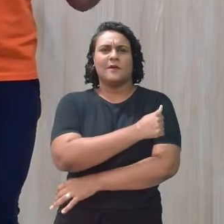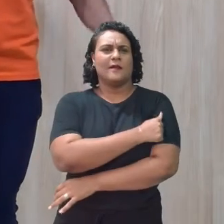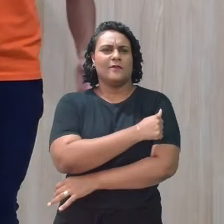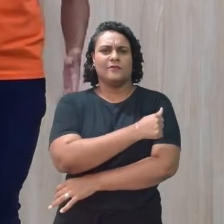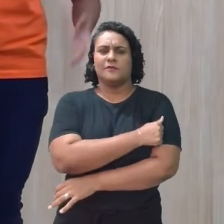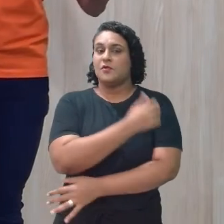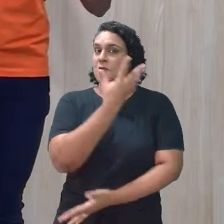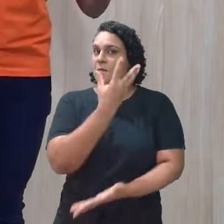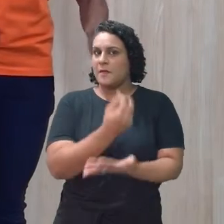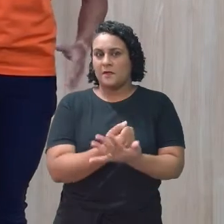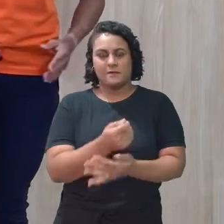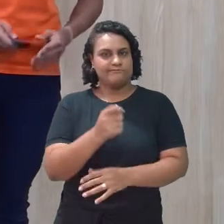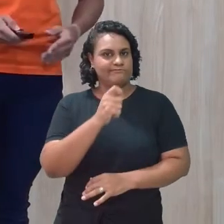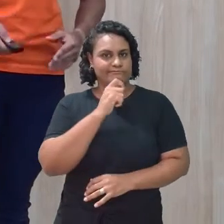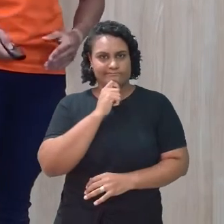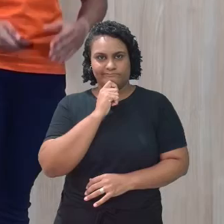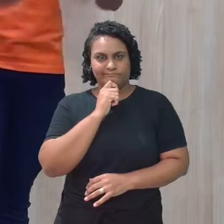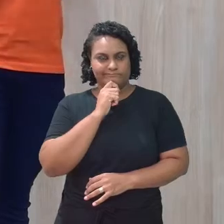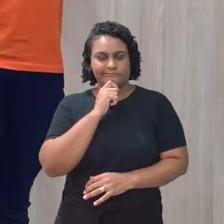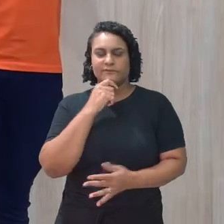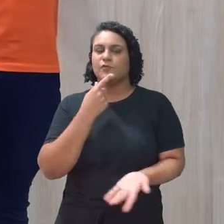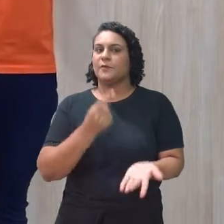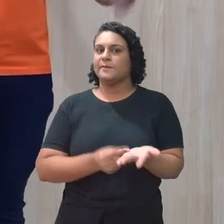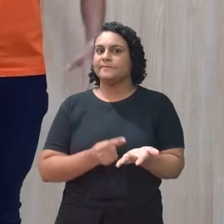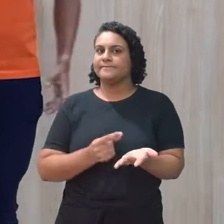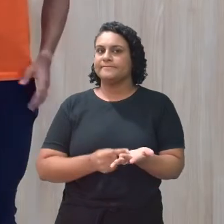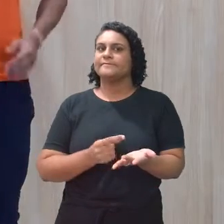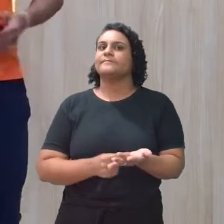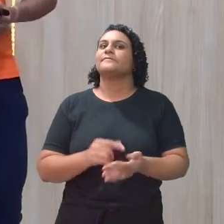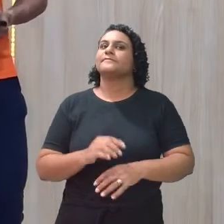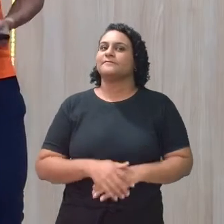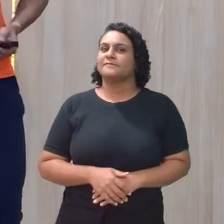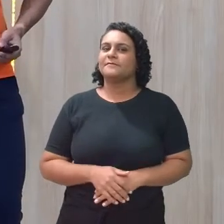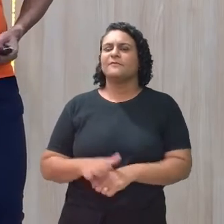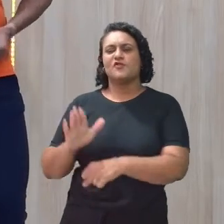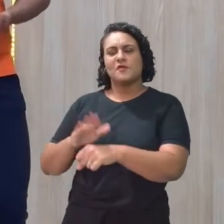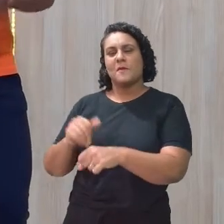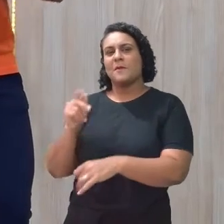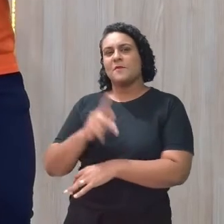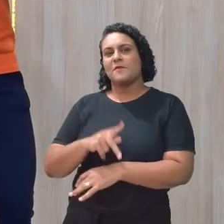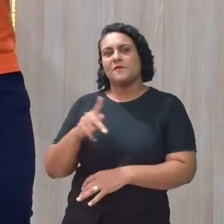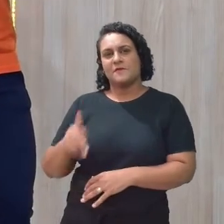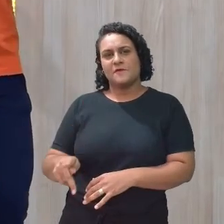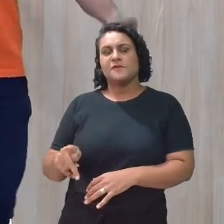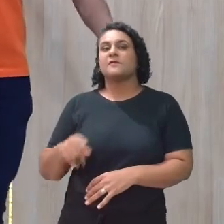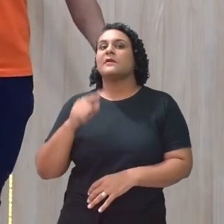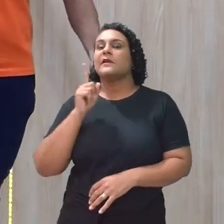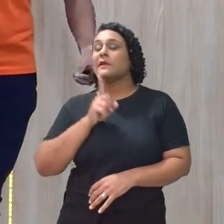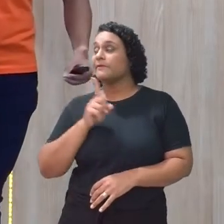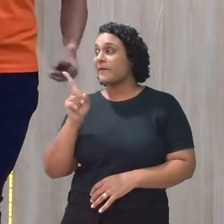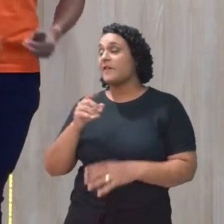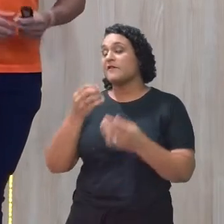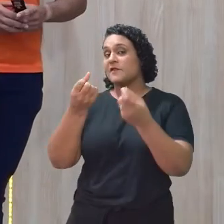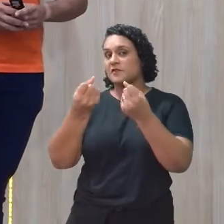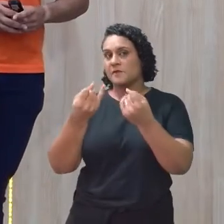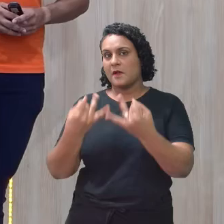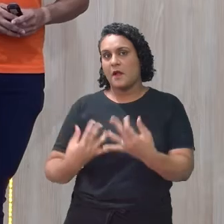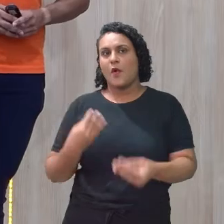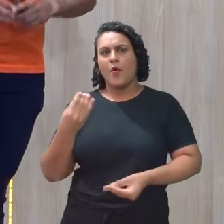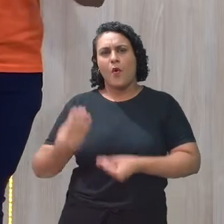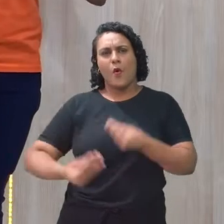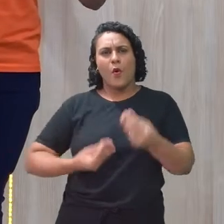o download do nosso aplicativo, certo? Então, vou passar a palavrinha aqui para o professor Tiago, ele vai falar um pouco aí